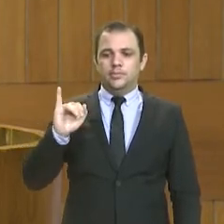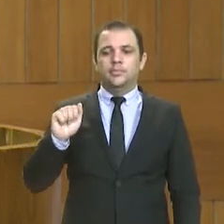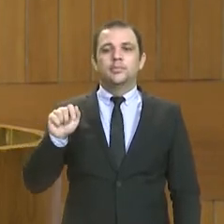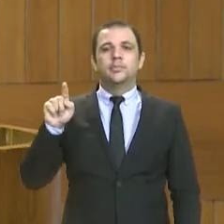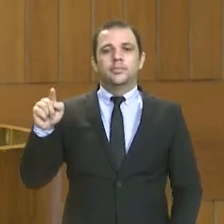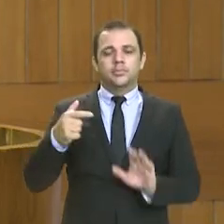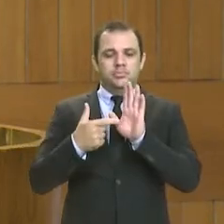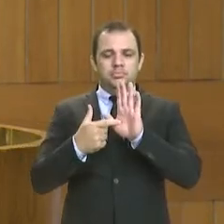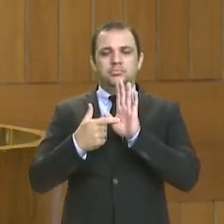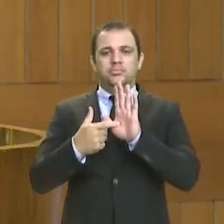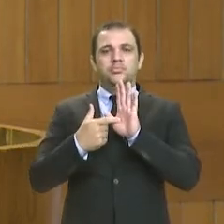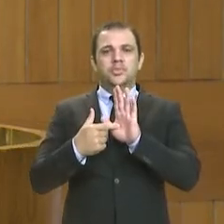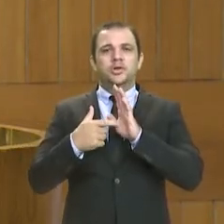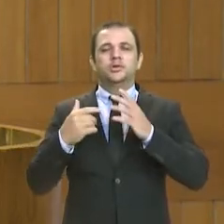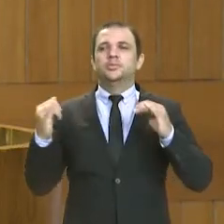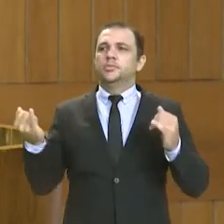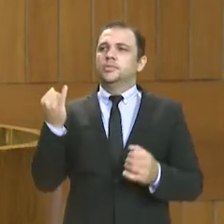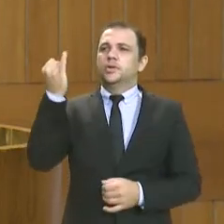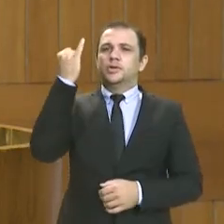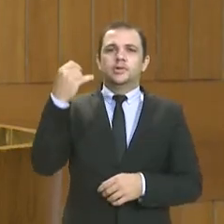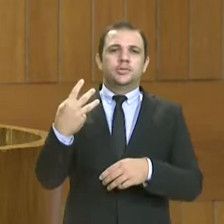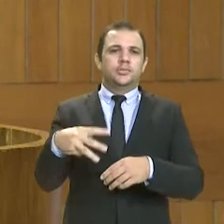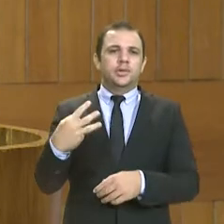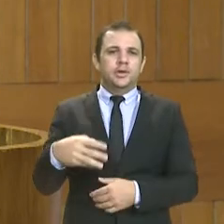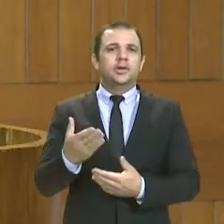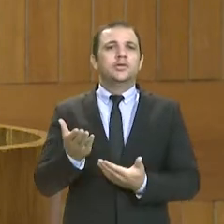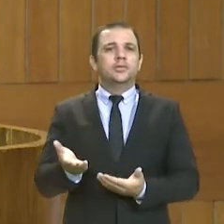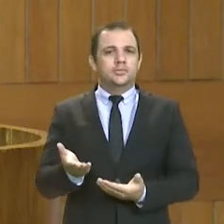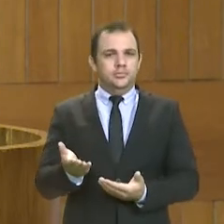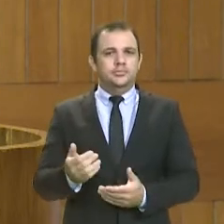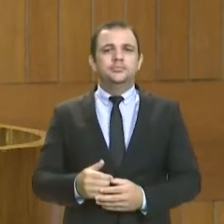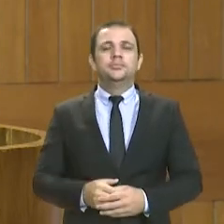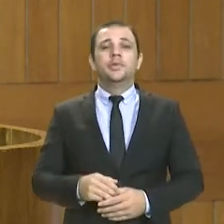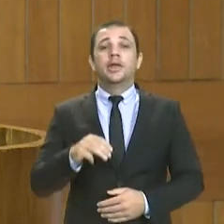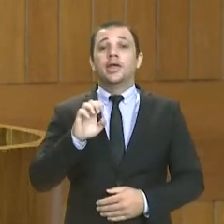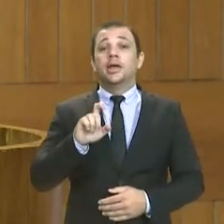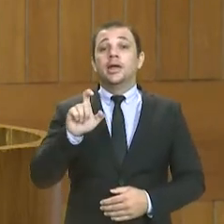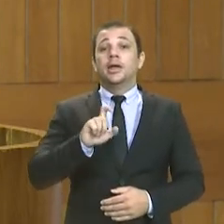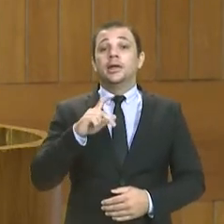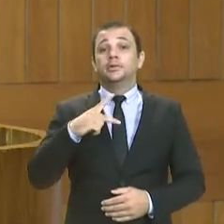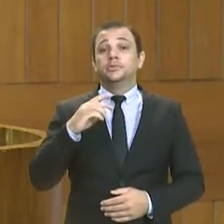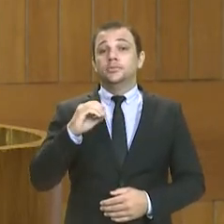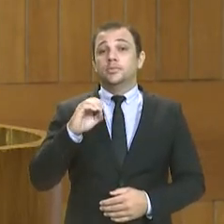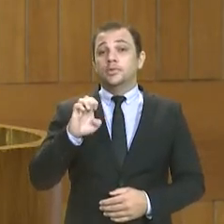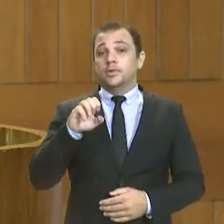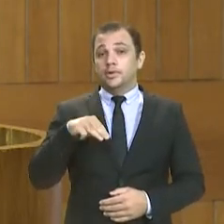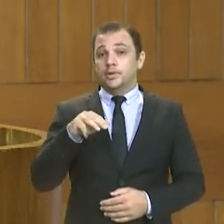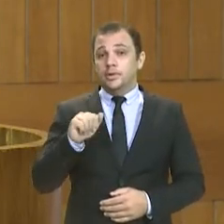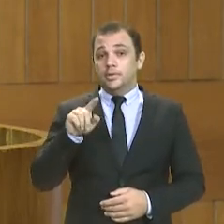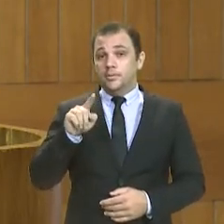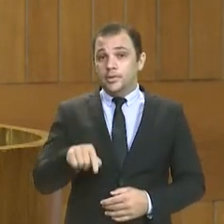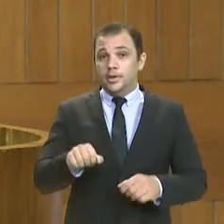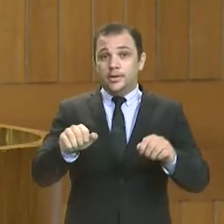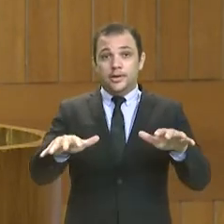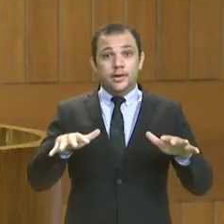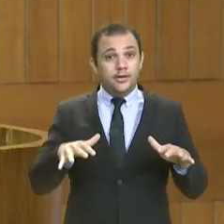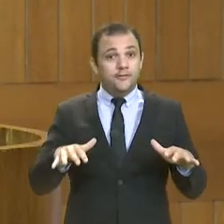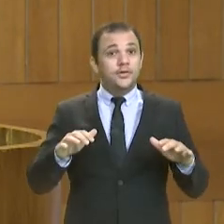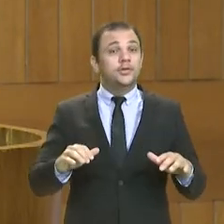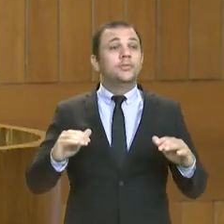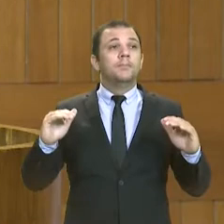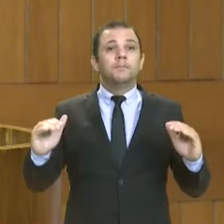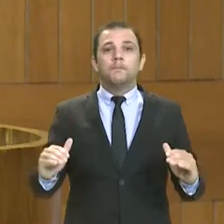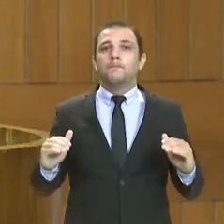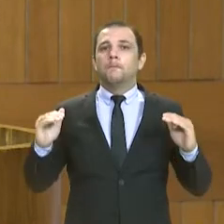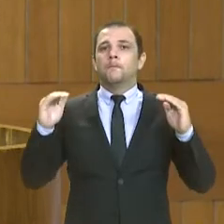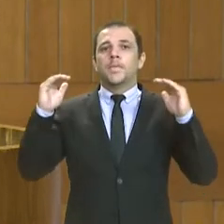né? É o evento nessa categoria maior do Norte e